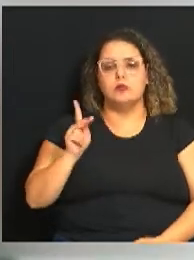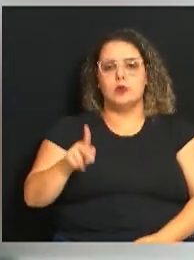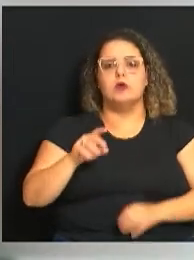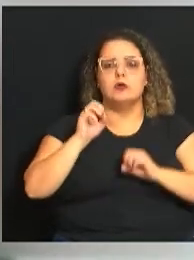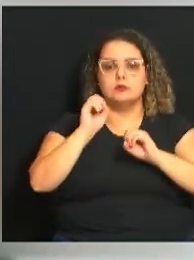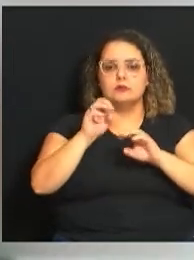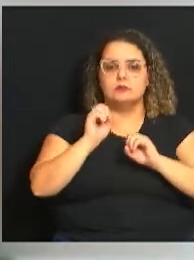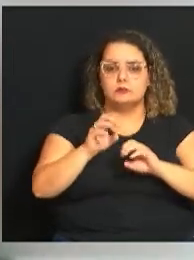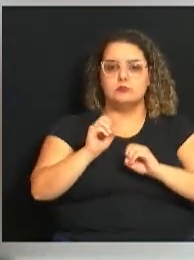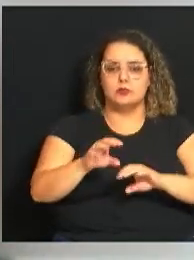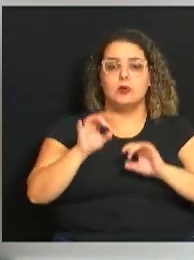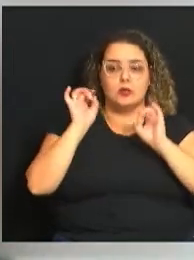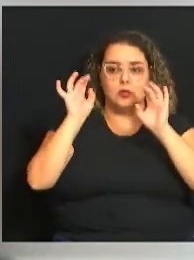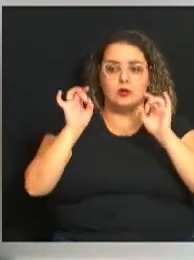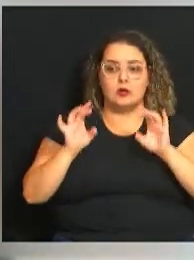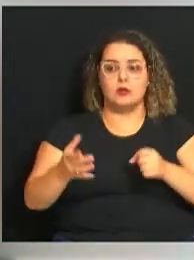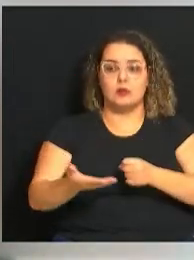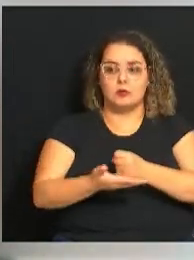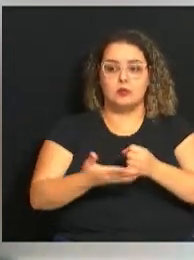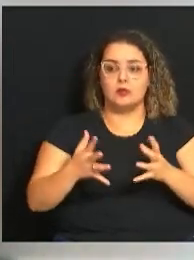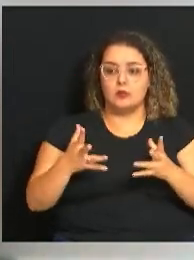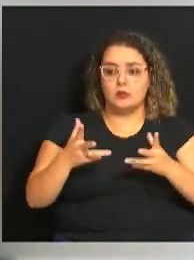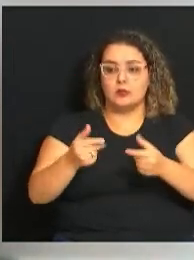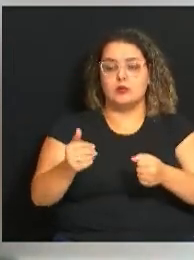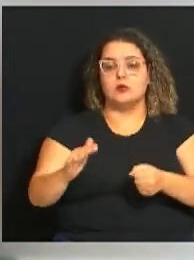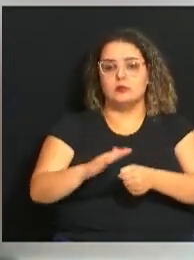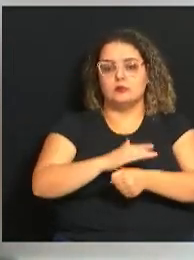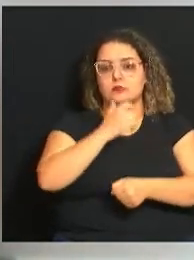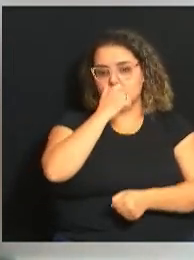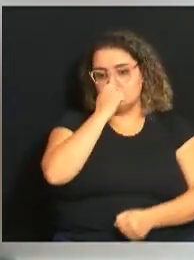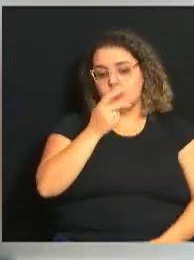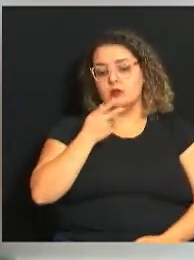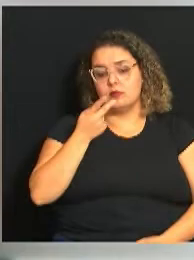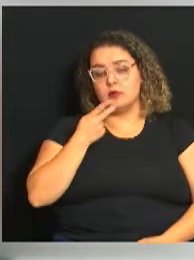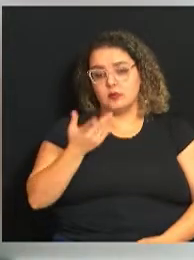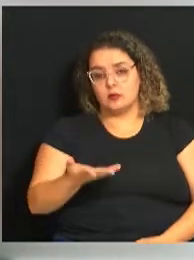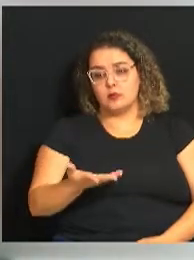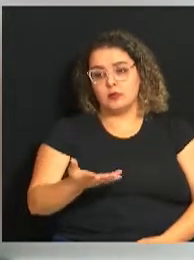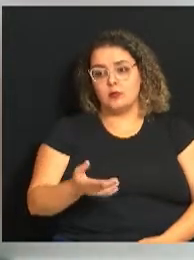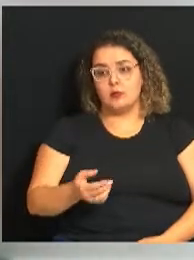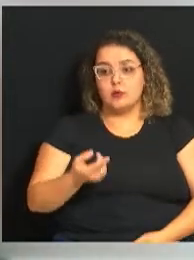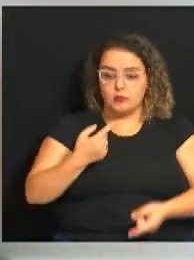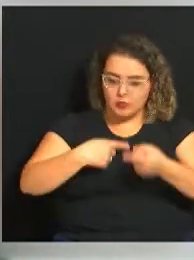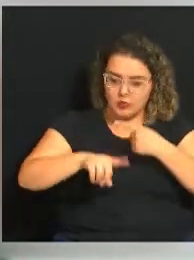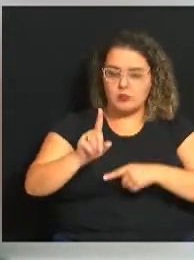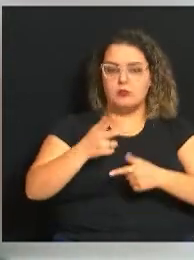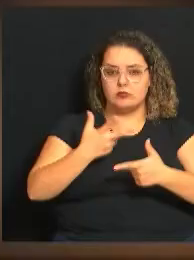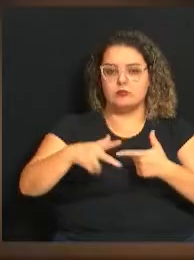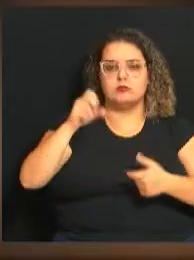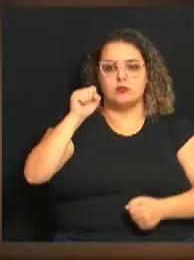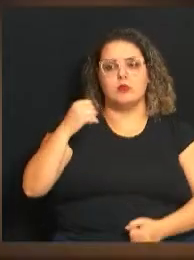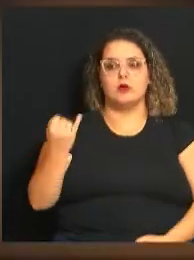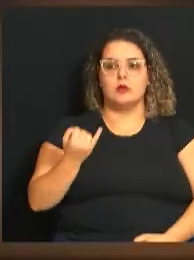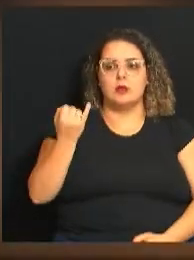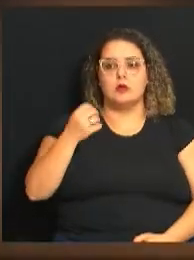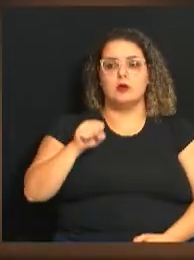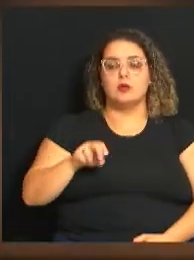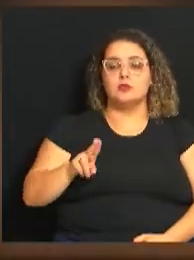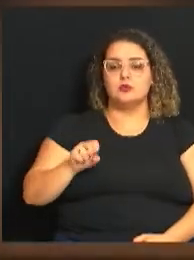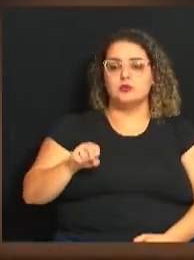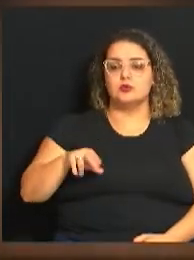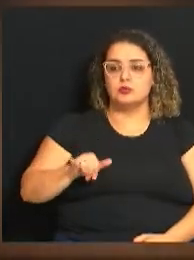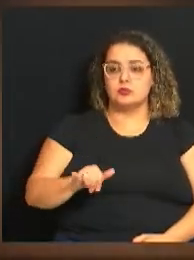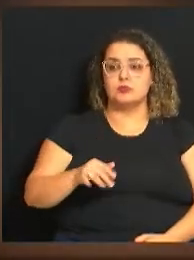especial basicamente completo. Ele ainda ressaltou que essa foi uma conquista muito importante. Suzy Ferraz, além